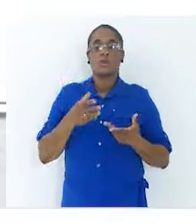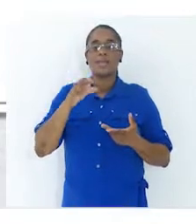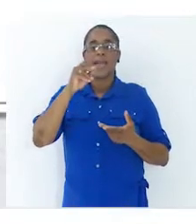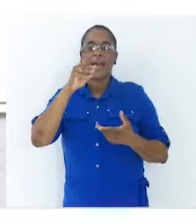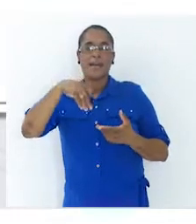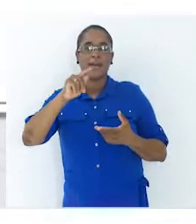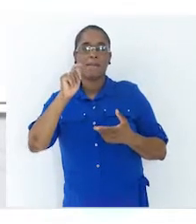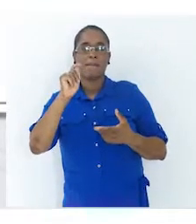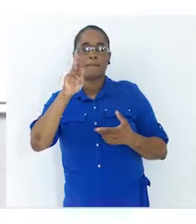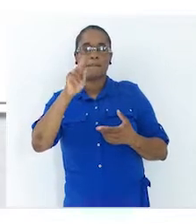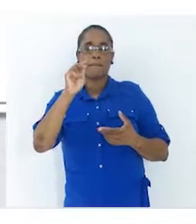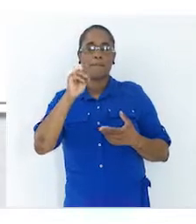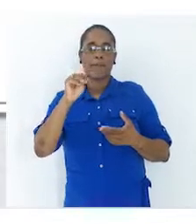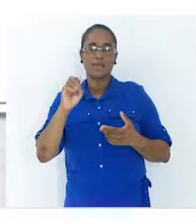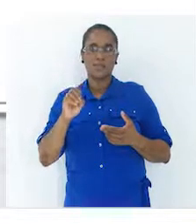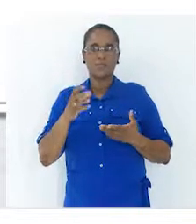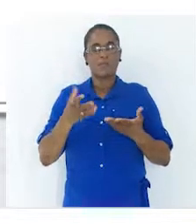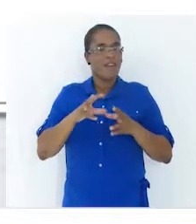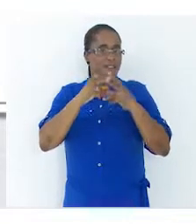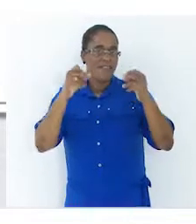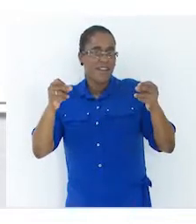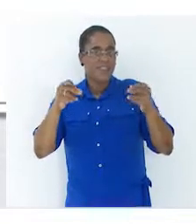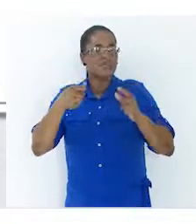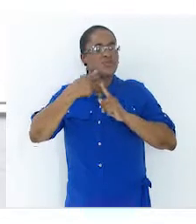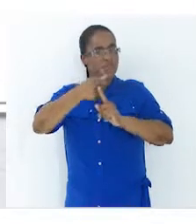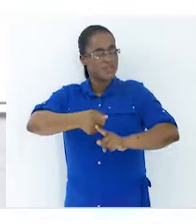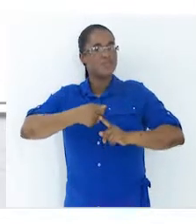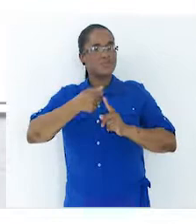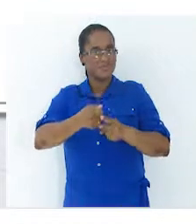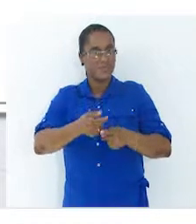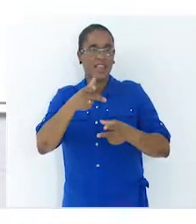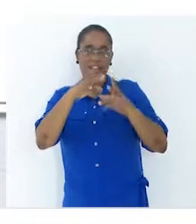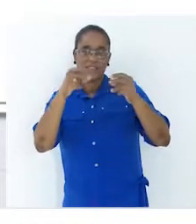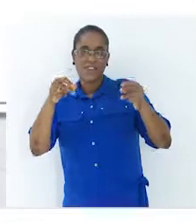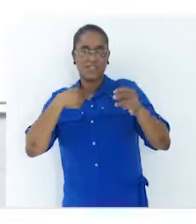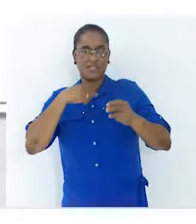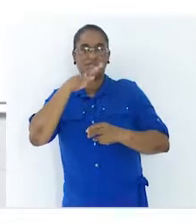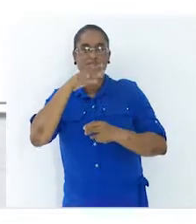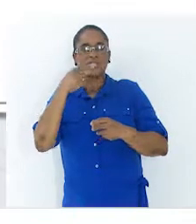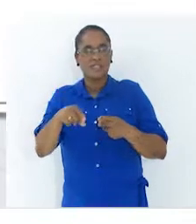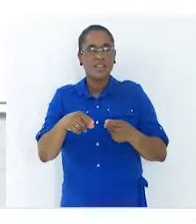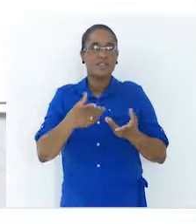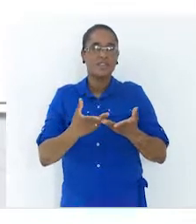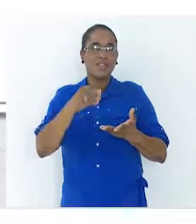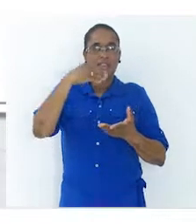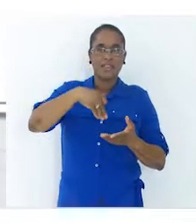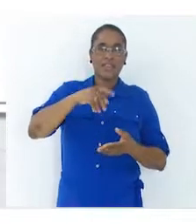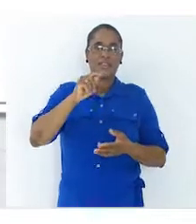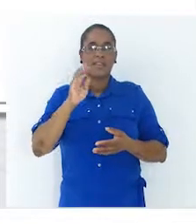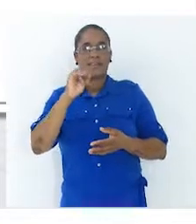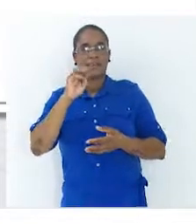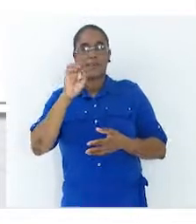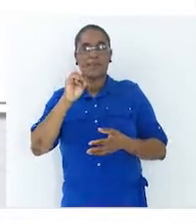é uma frase motivadora, não é? Aquela frase que eu disse que tem que ter persuasão, tem que persuadir